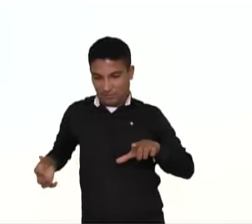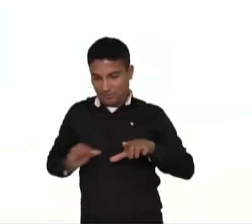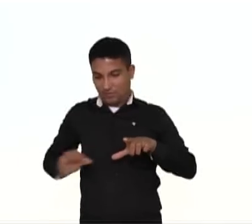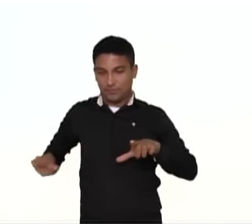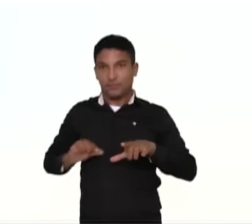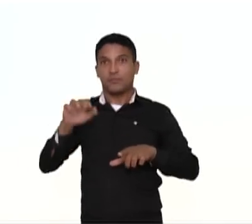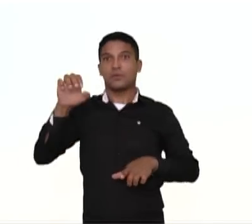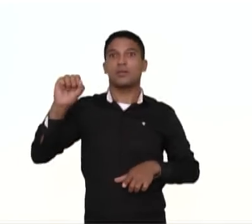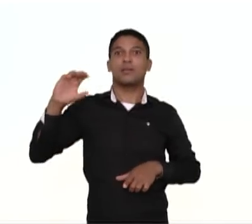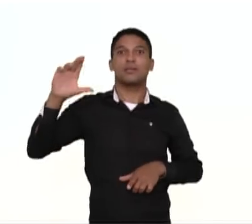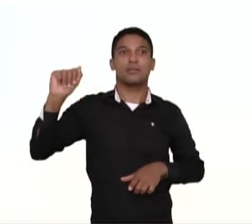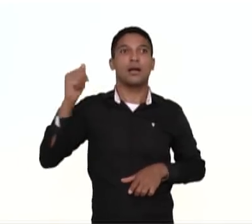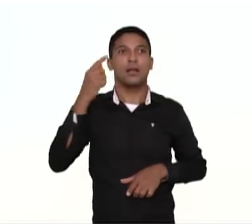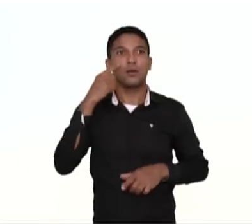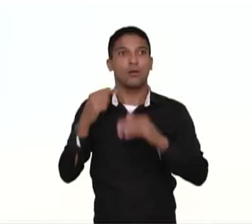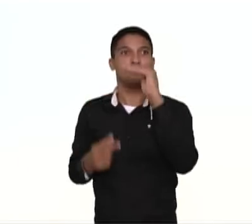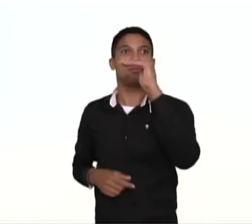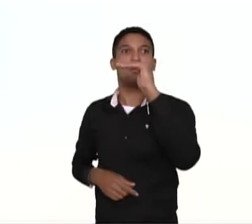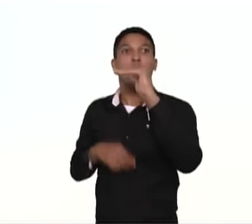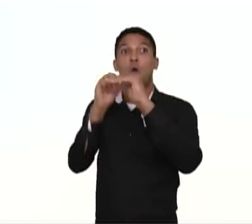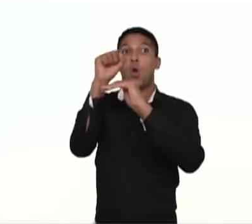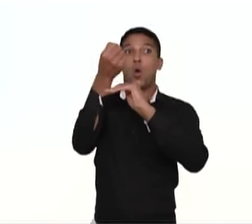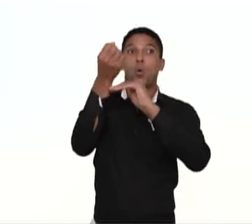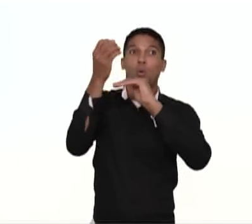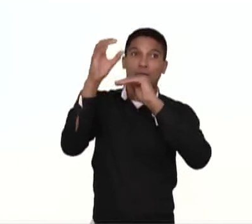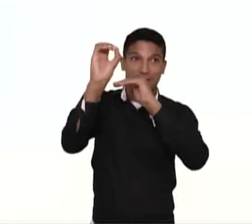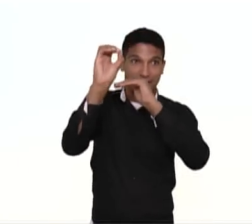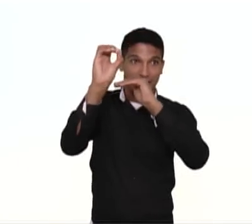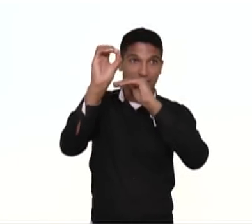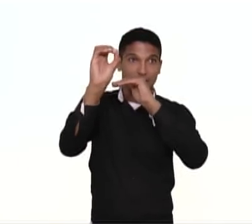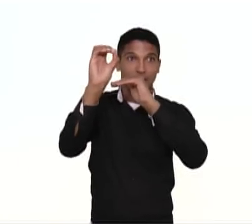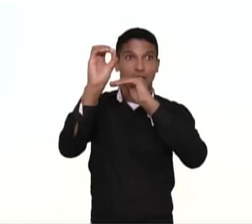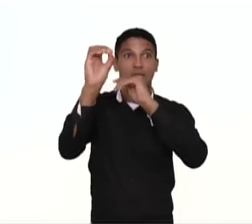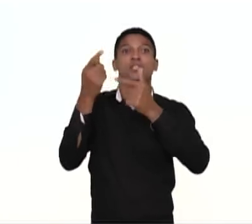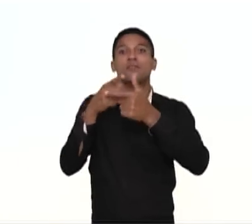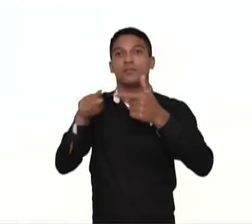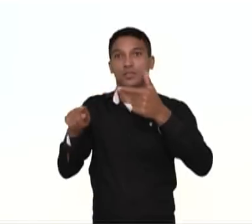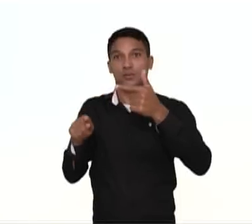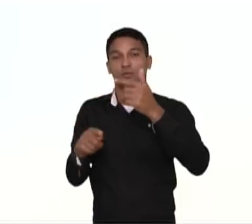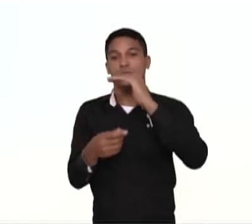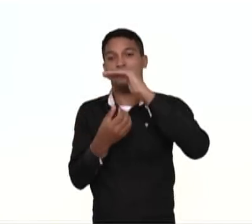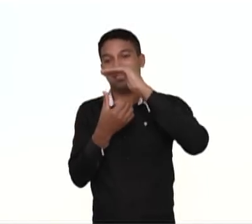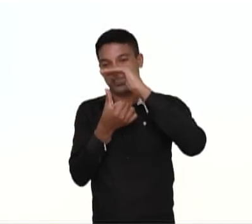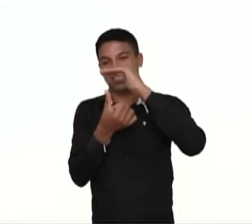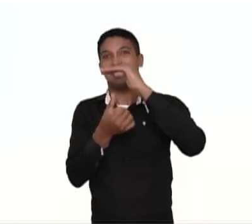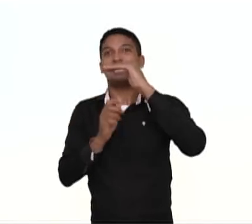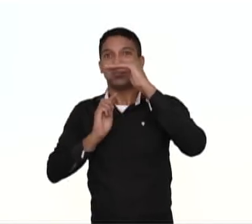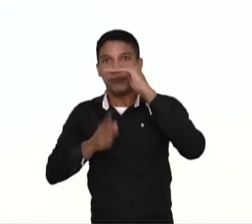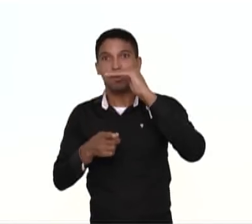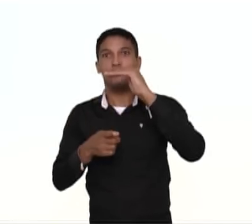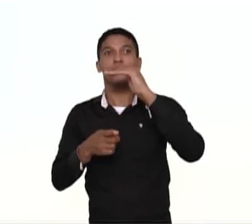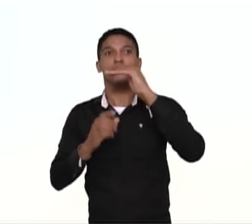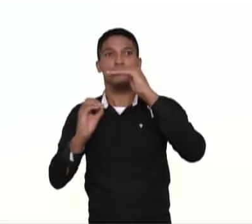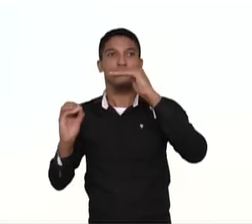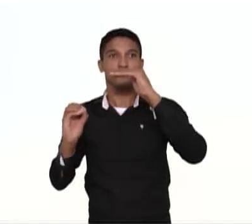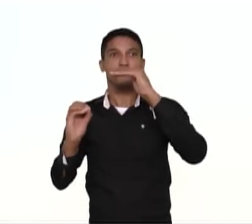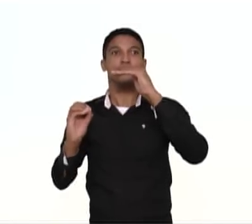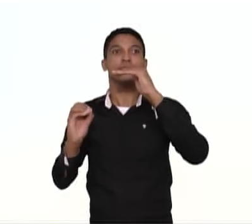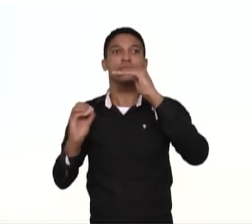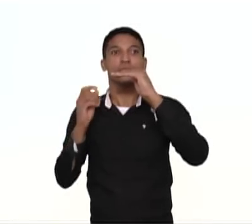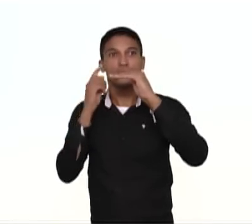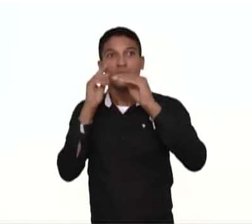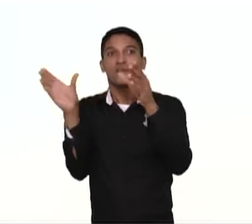80 por 6.000, vou simplificar. E eu encontro 2 por 150.